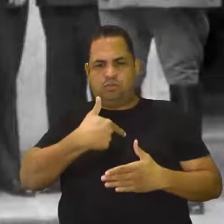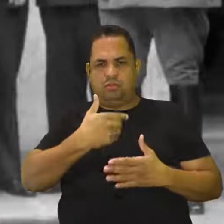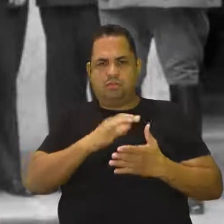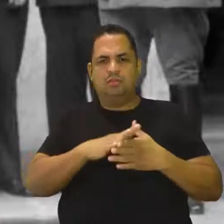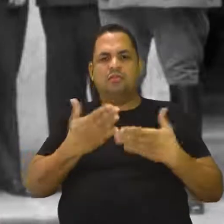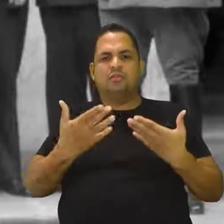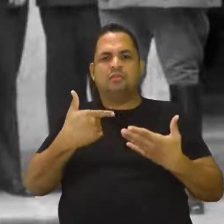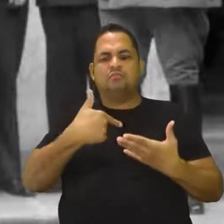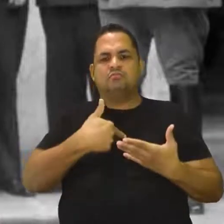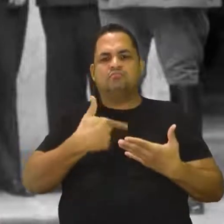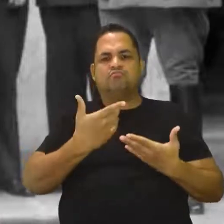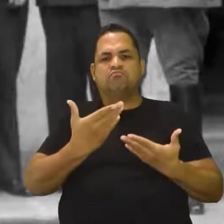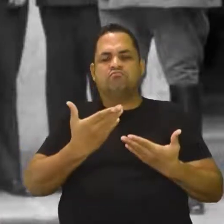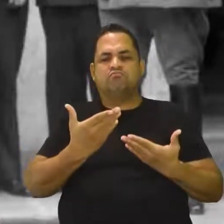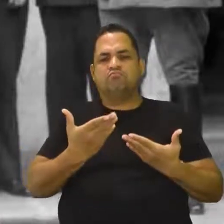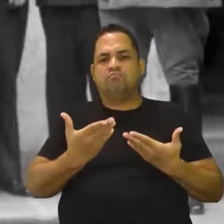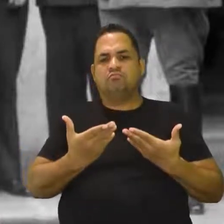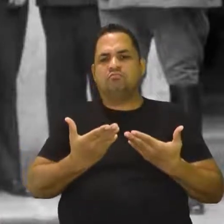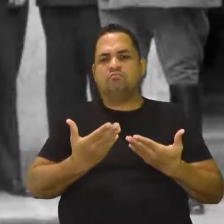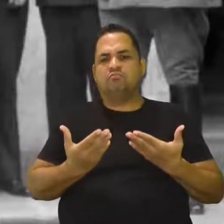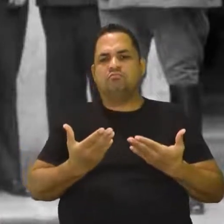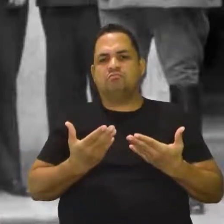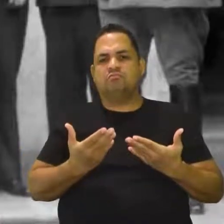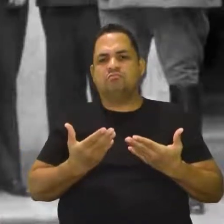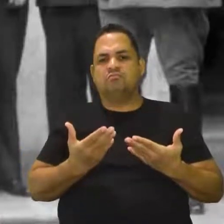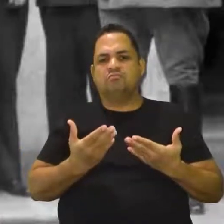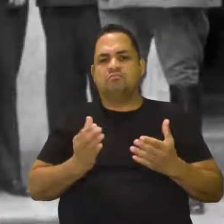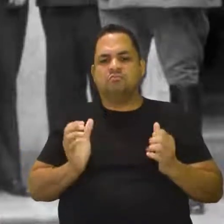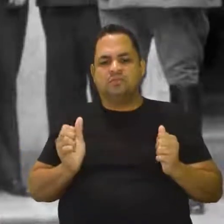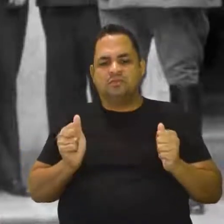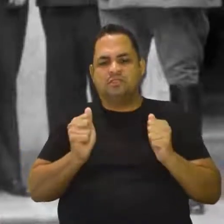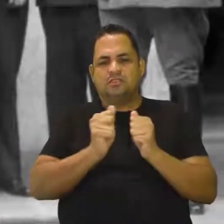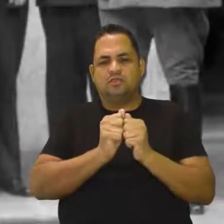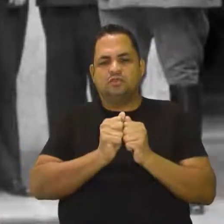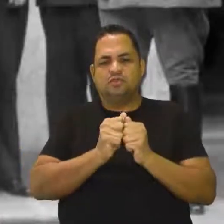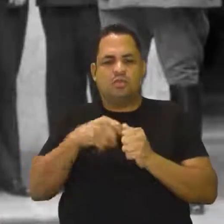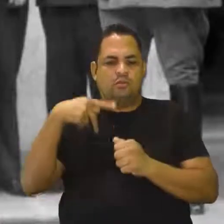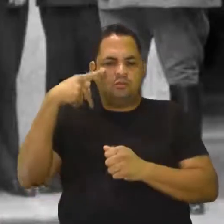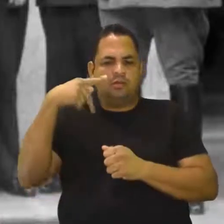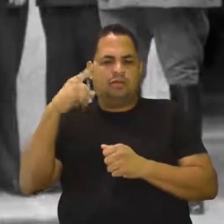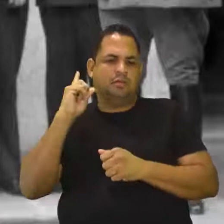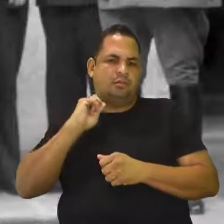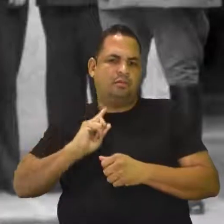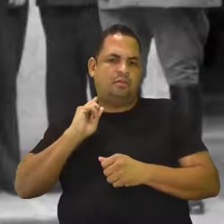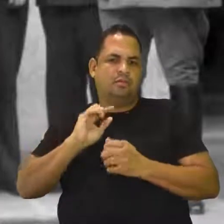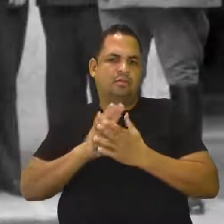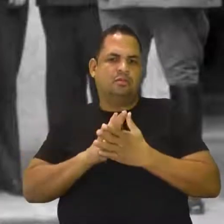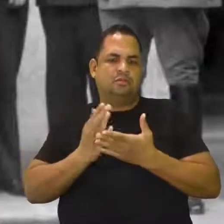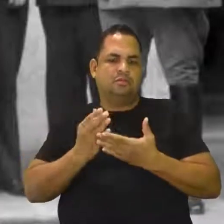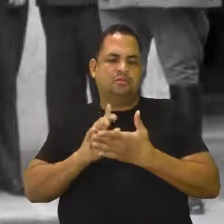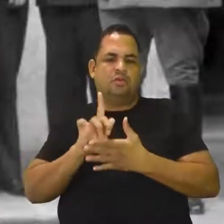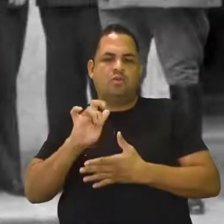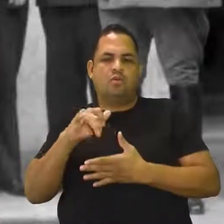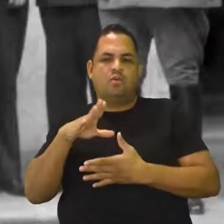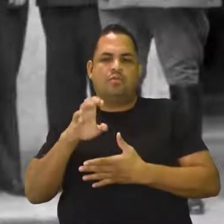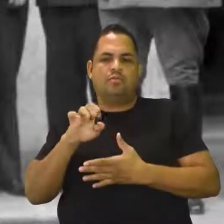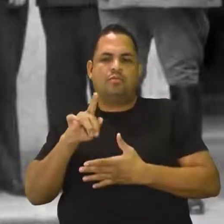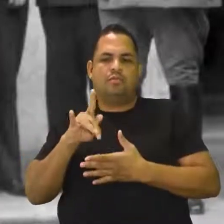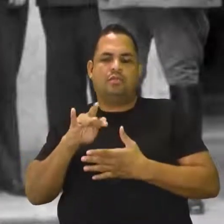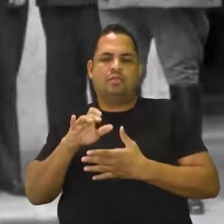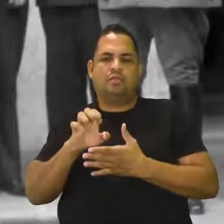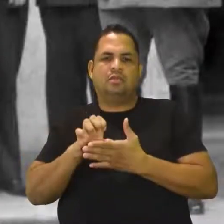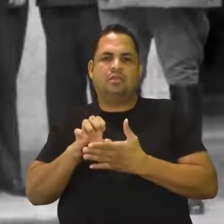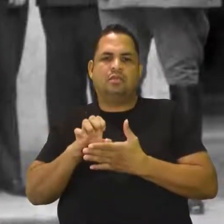Getúlio Vargas, então, ele se junta com a Paraíba, se junta com Minas Gerais, e eles dão um golpe de Estado. É um